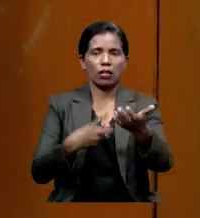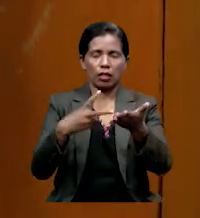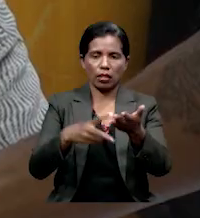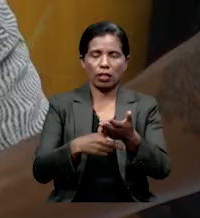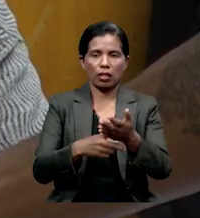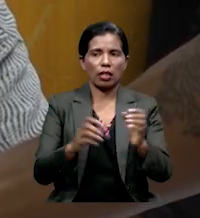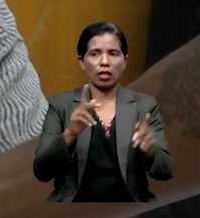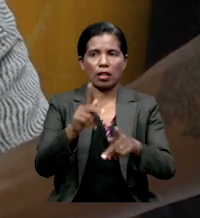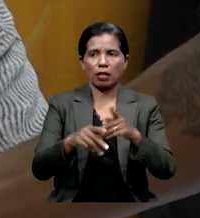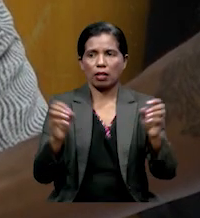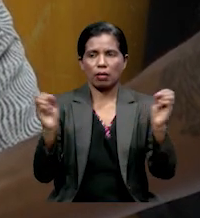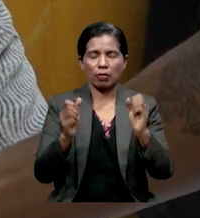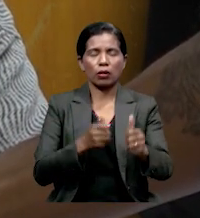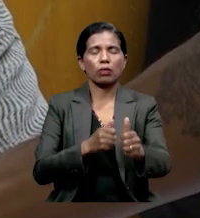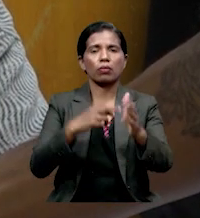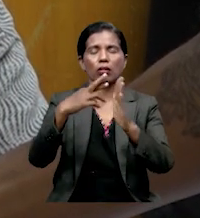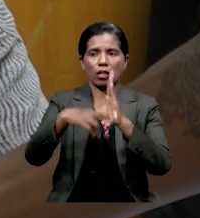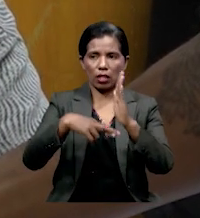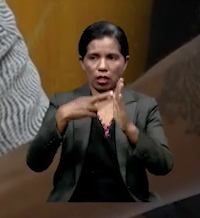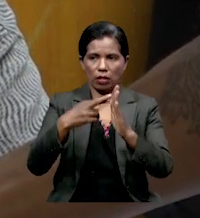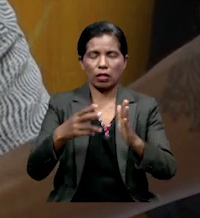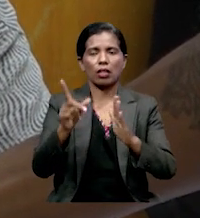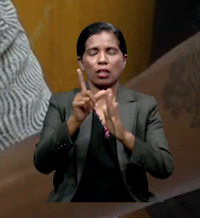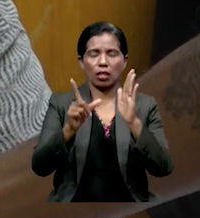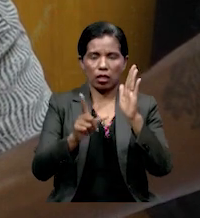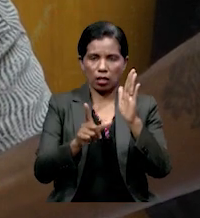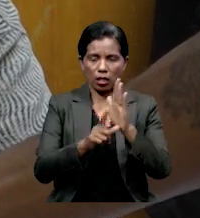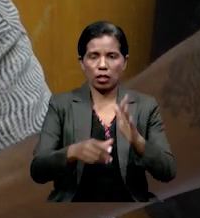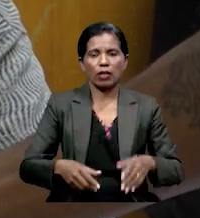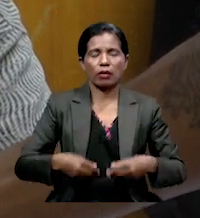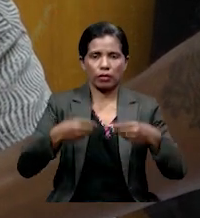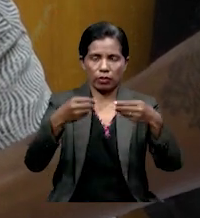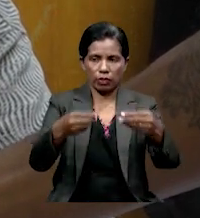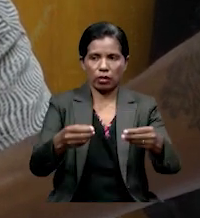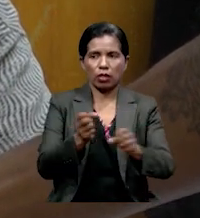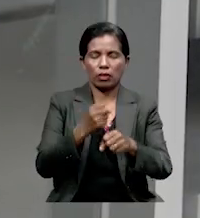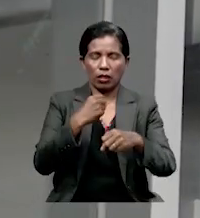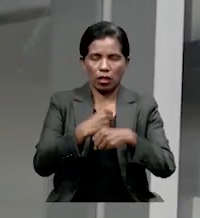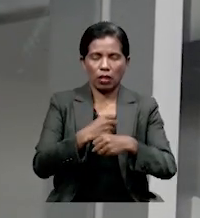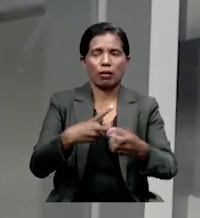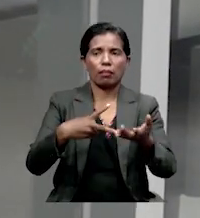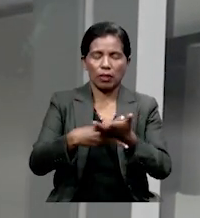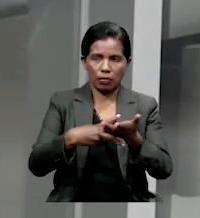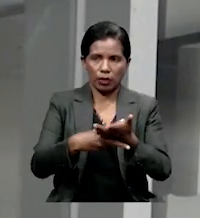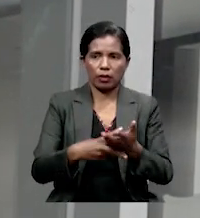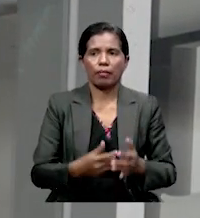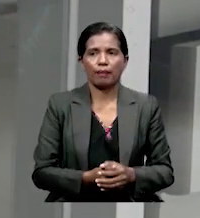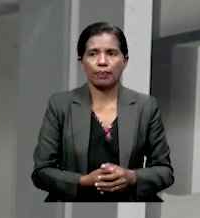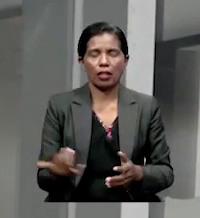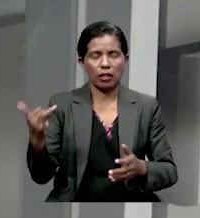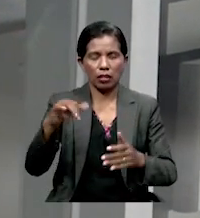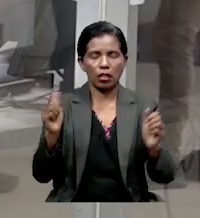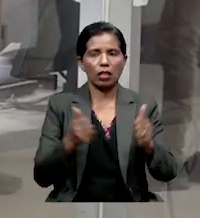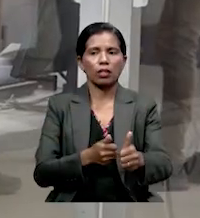la consegue prensa requisitos neve maka lei zizi para tubel halo passaporte. Sira la prensa